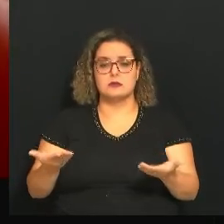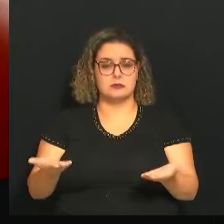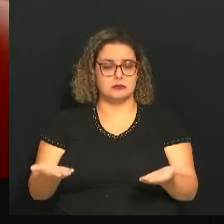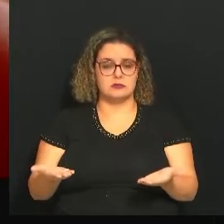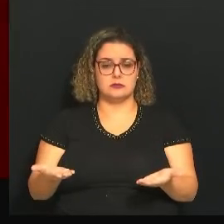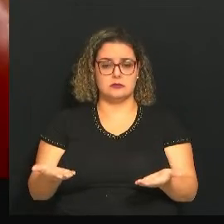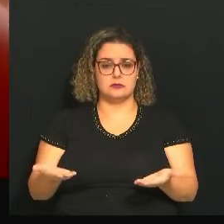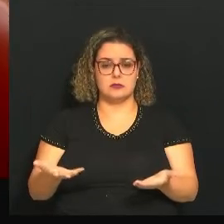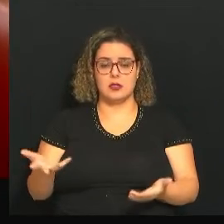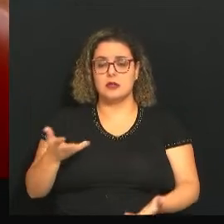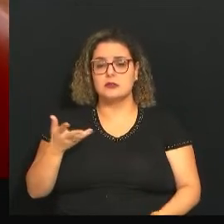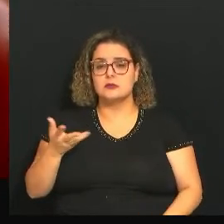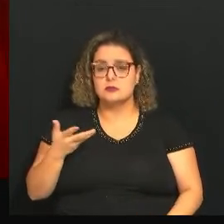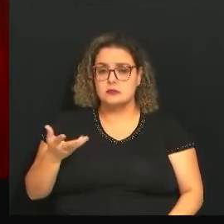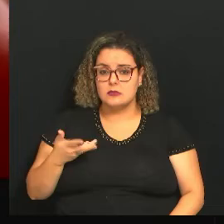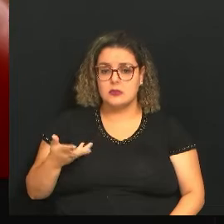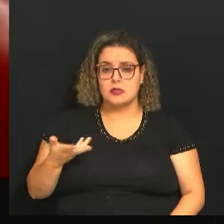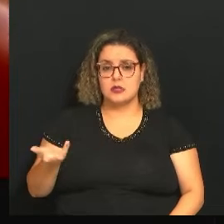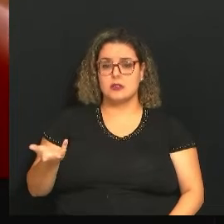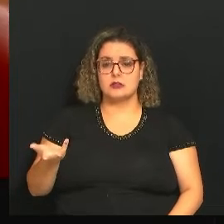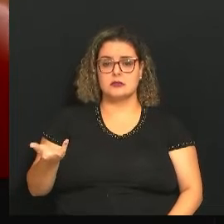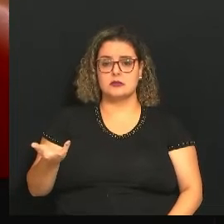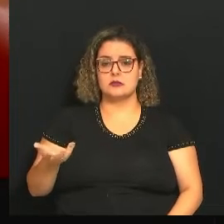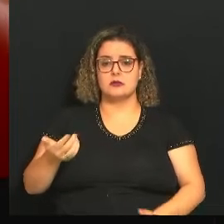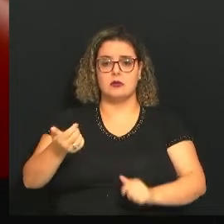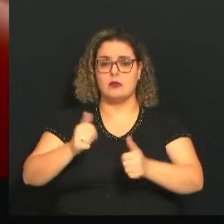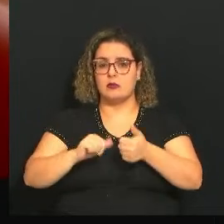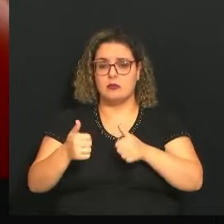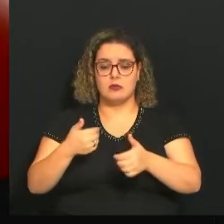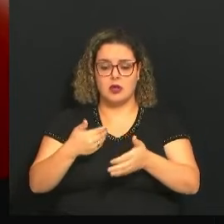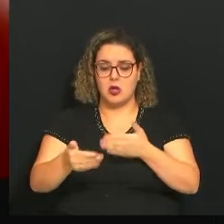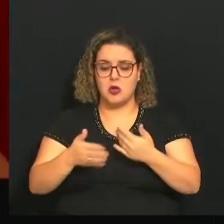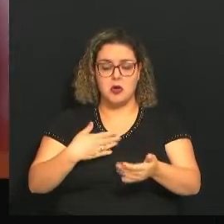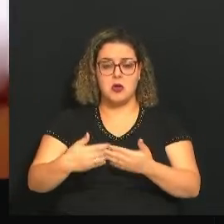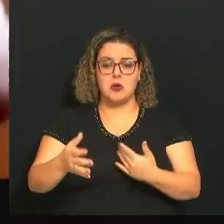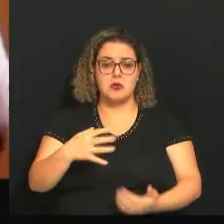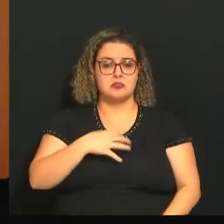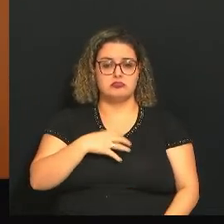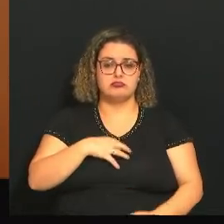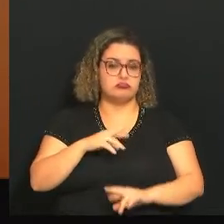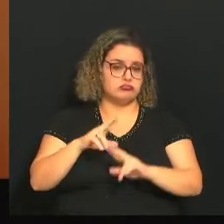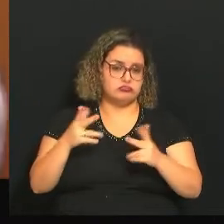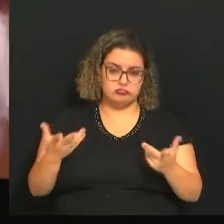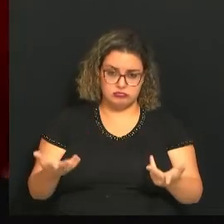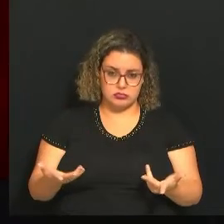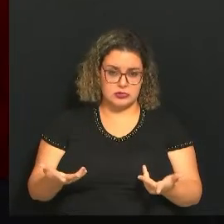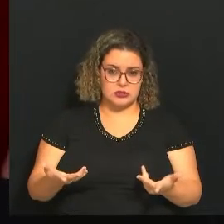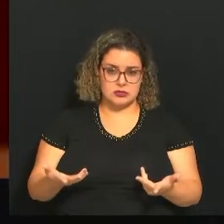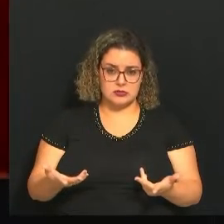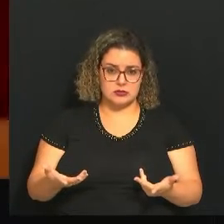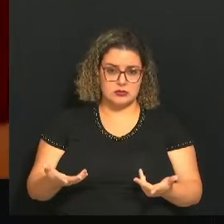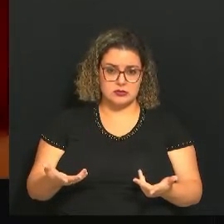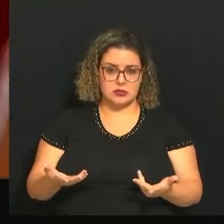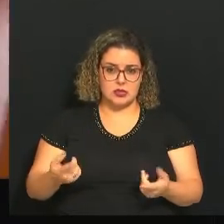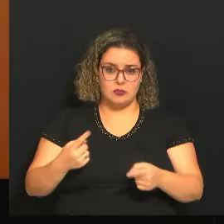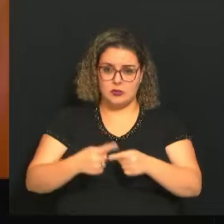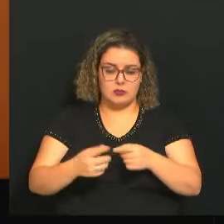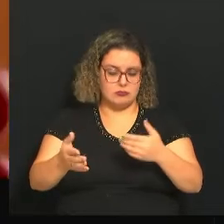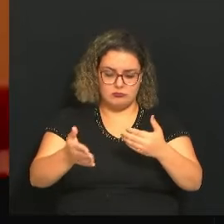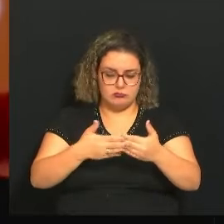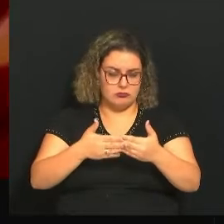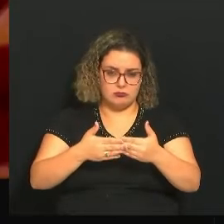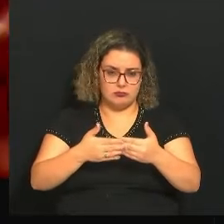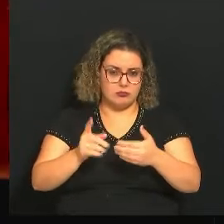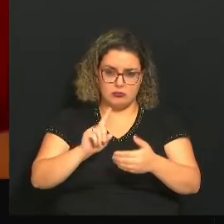Às pressas e assim, com avaliações completamente diferentes, porque agora o cara já fechou o comércio dele, ele não vai